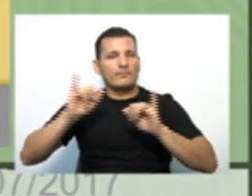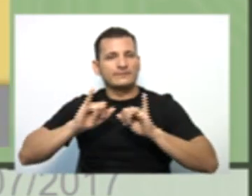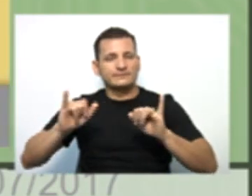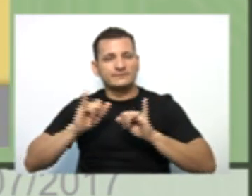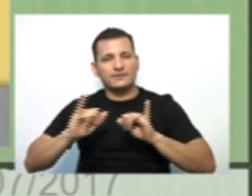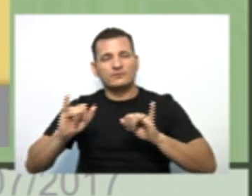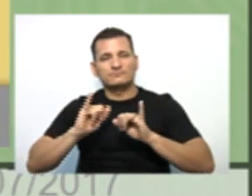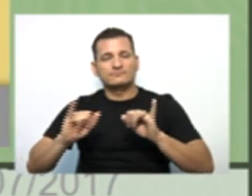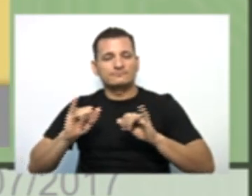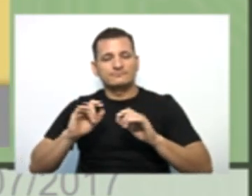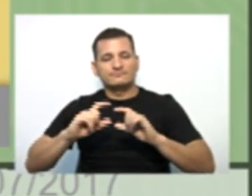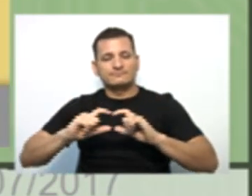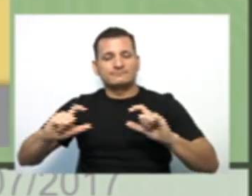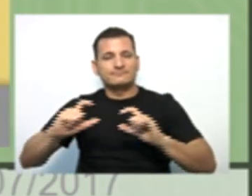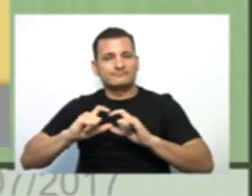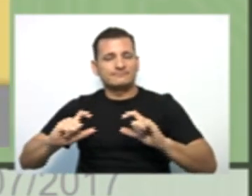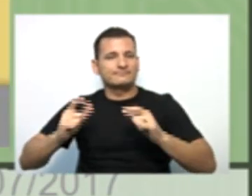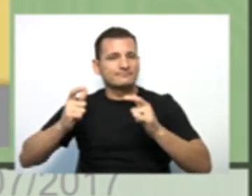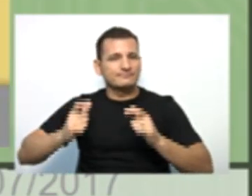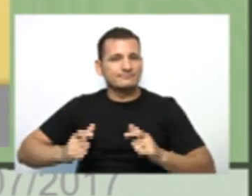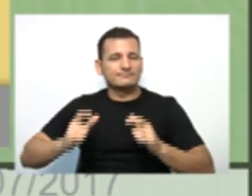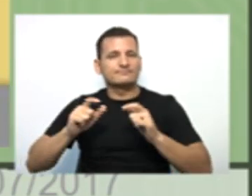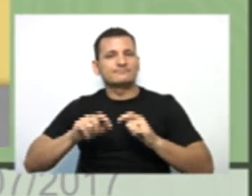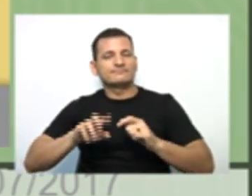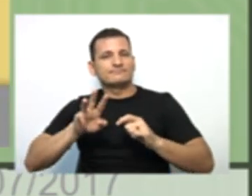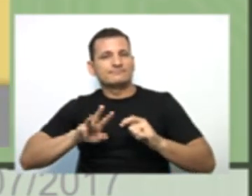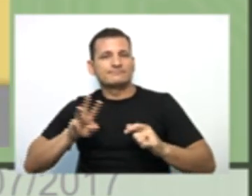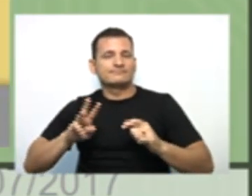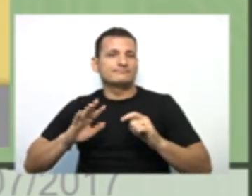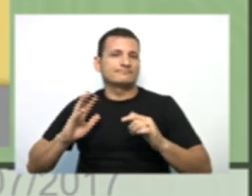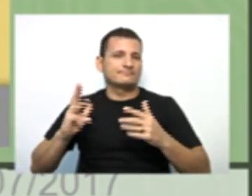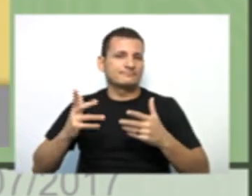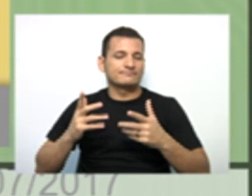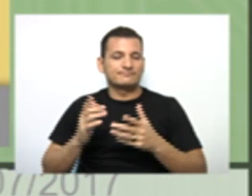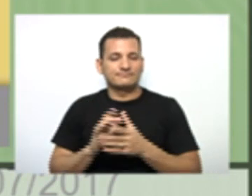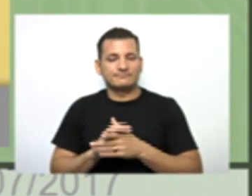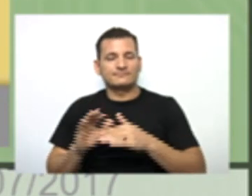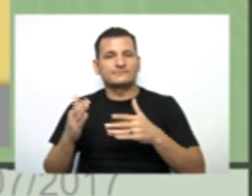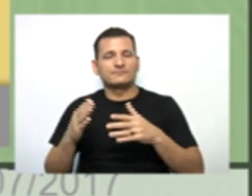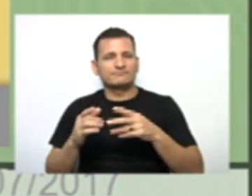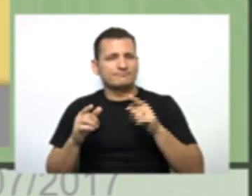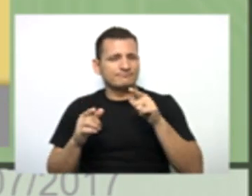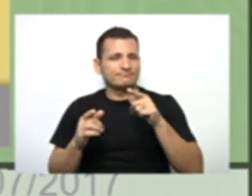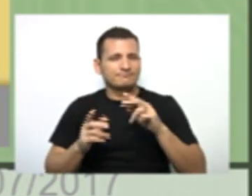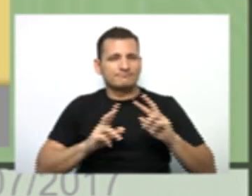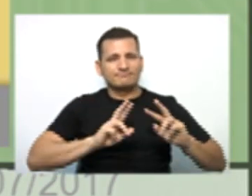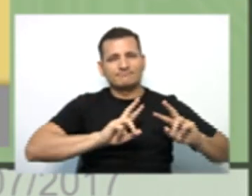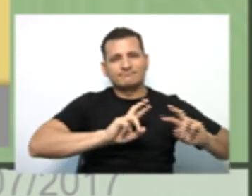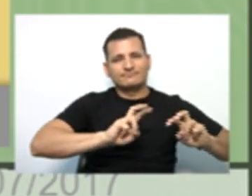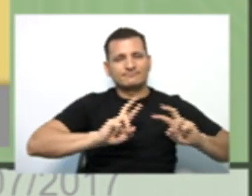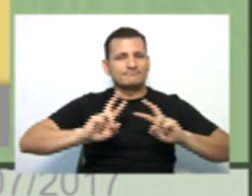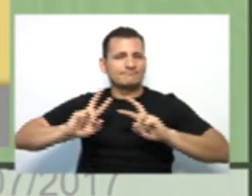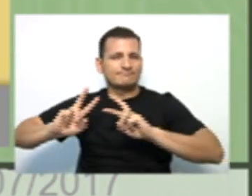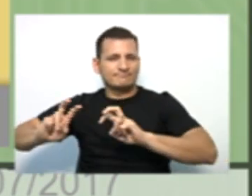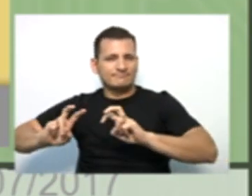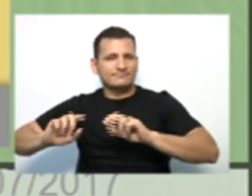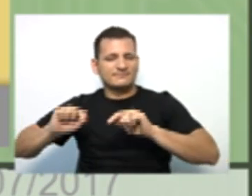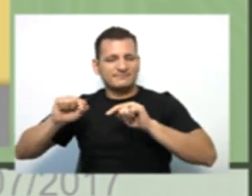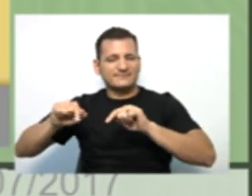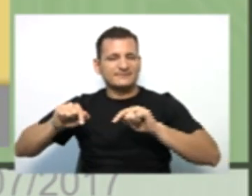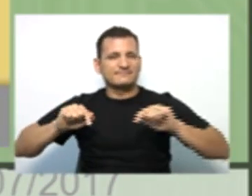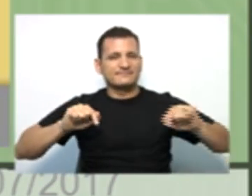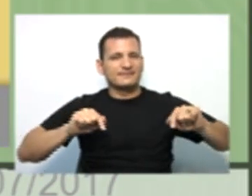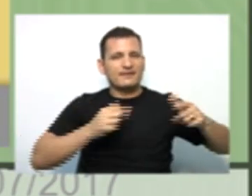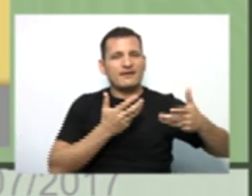contatos e da localização do local. Então, percebe que está exagerado isso aqui?